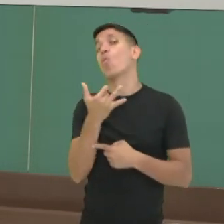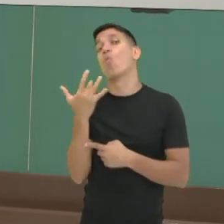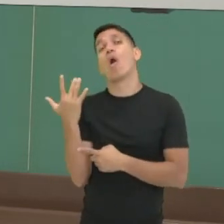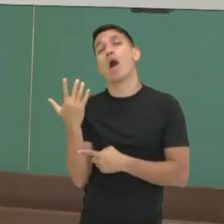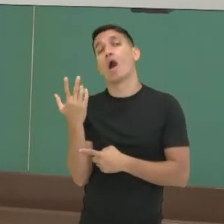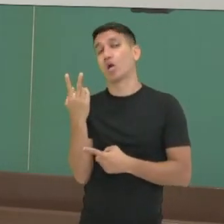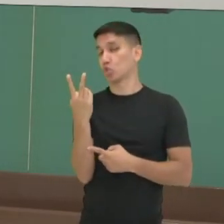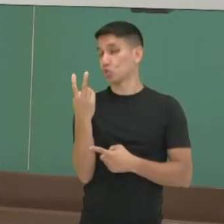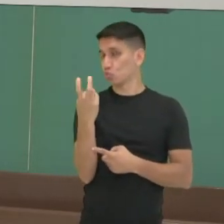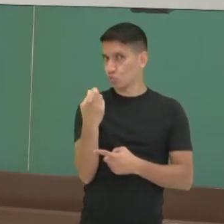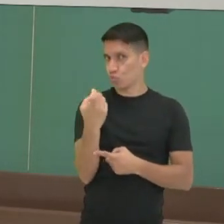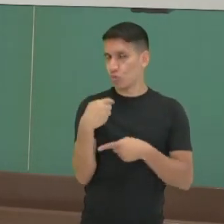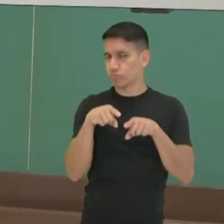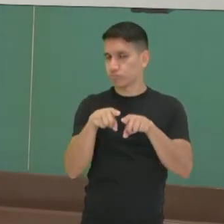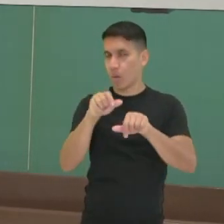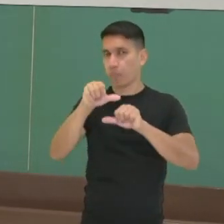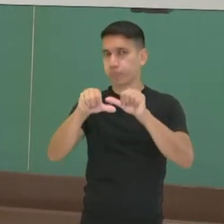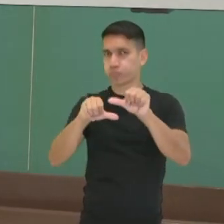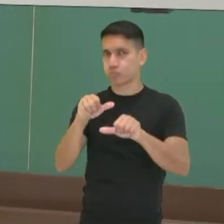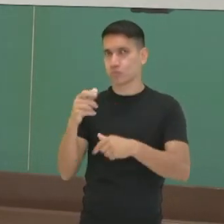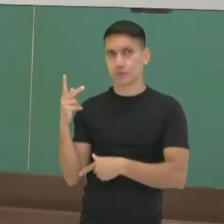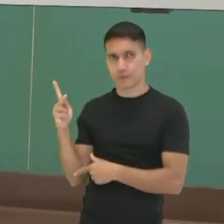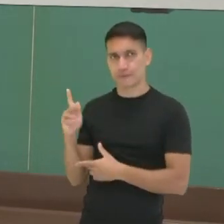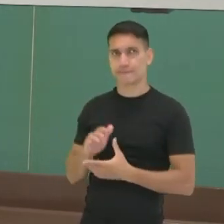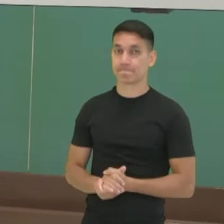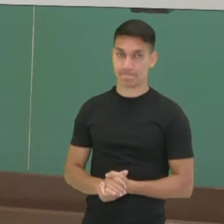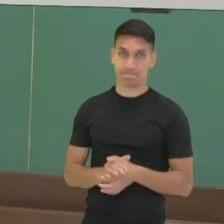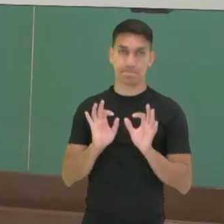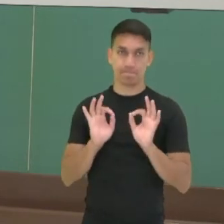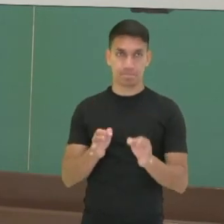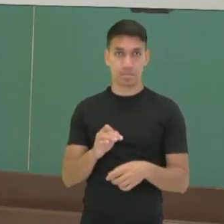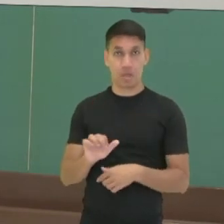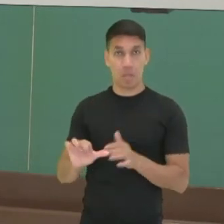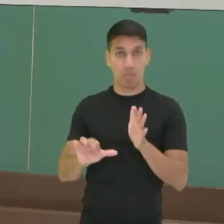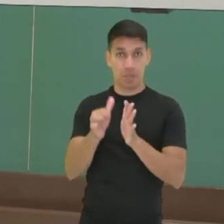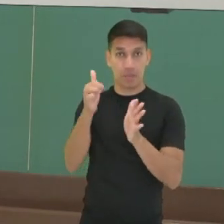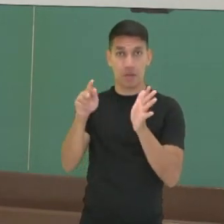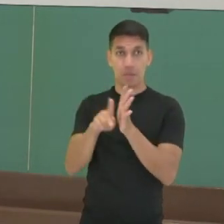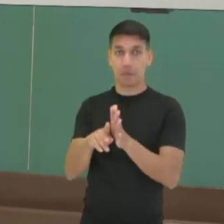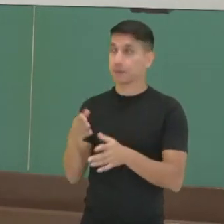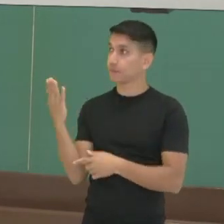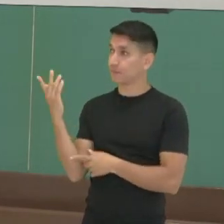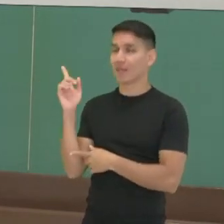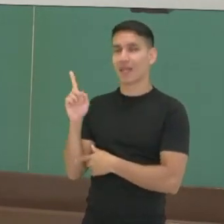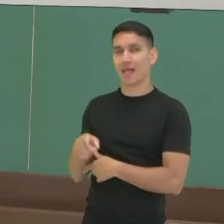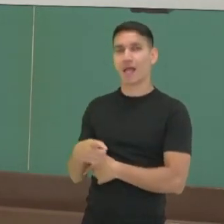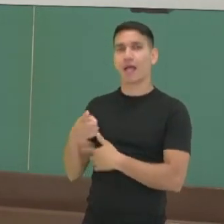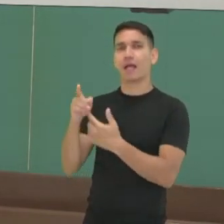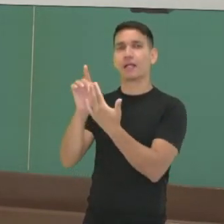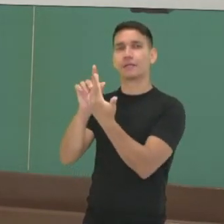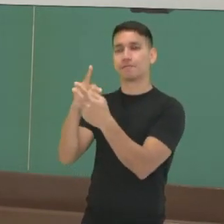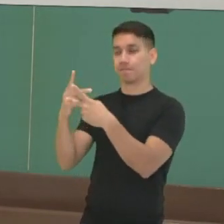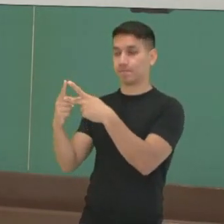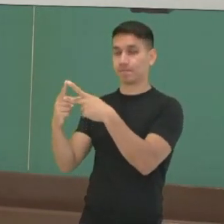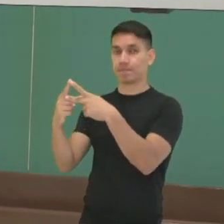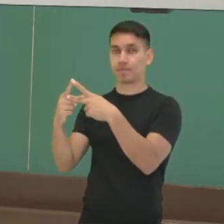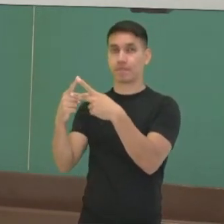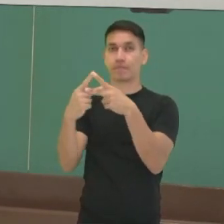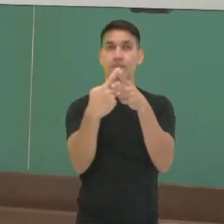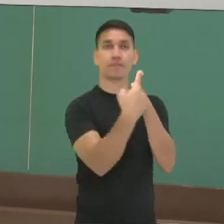duas transformações que ela sofreu? Vamos lá. A primeira delas, gente, foi uma reflexão. Por